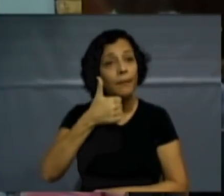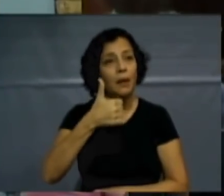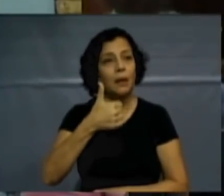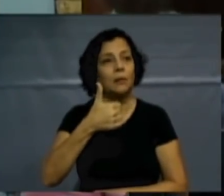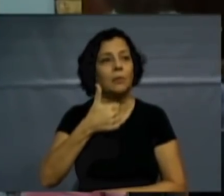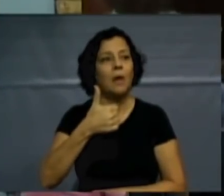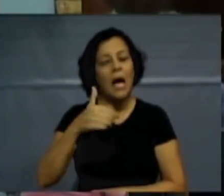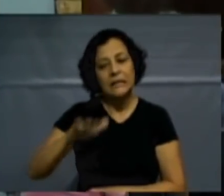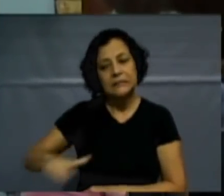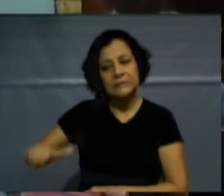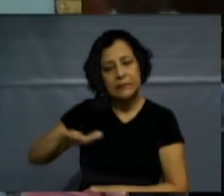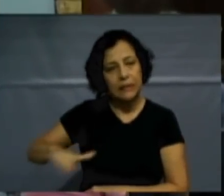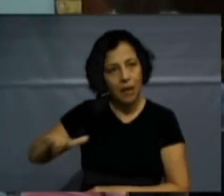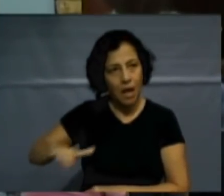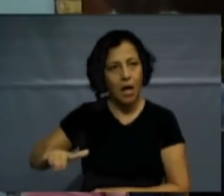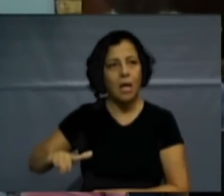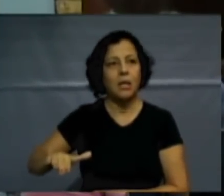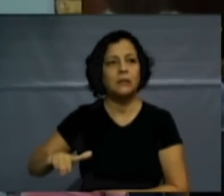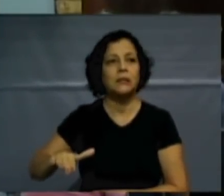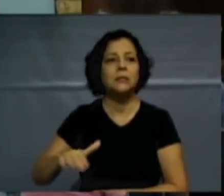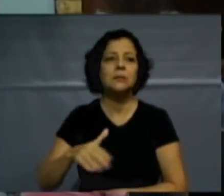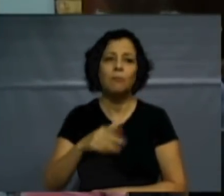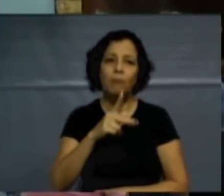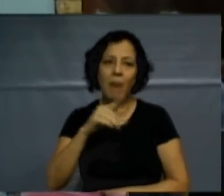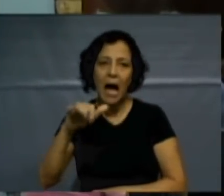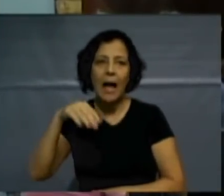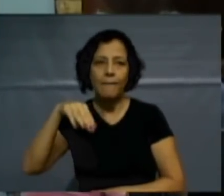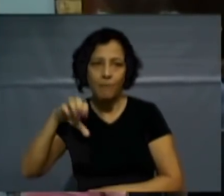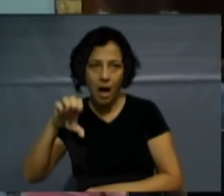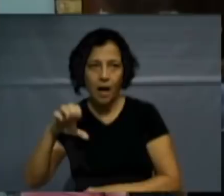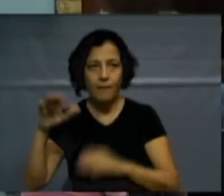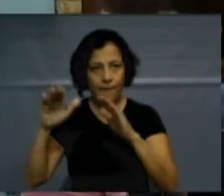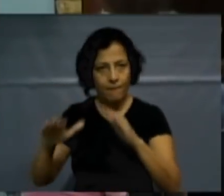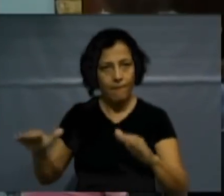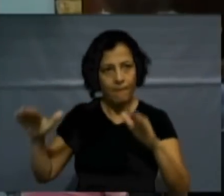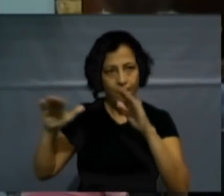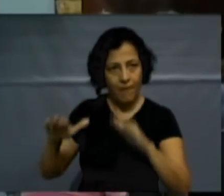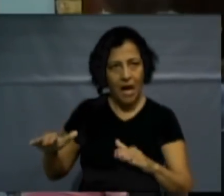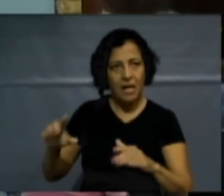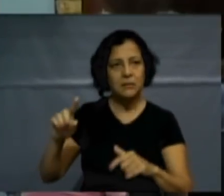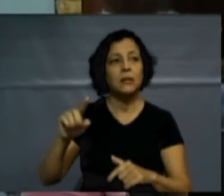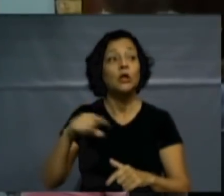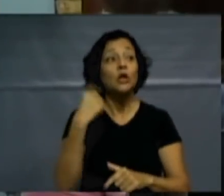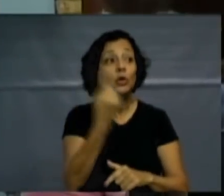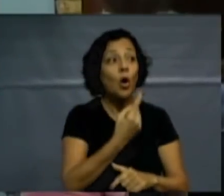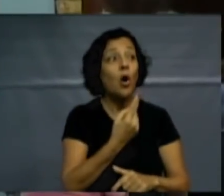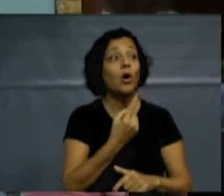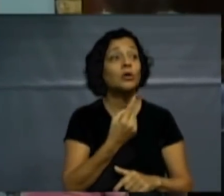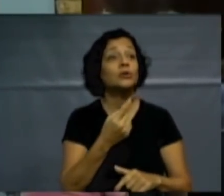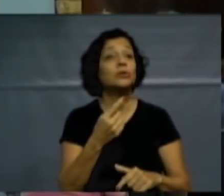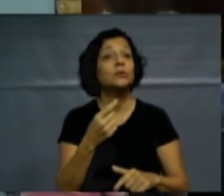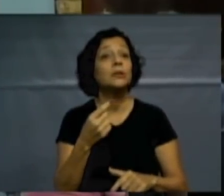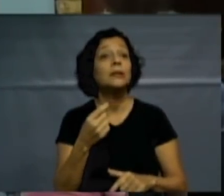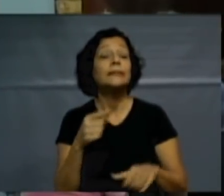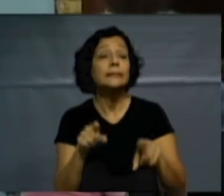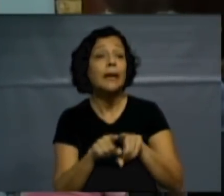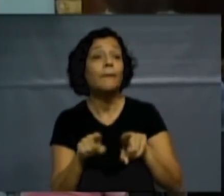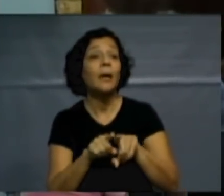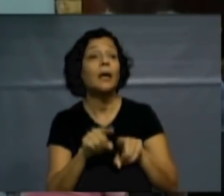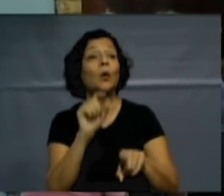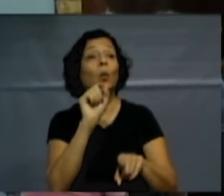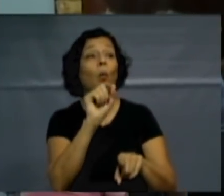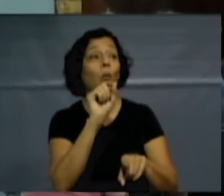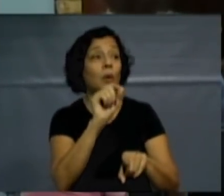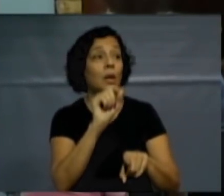as crianças e os seus responsáveis e a gente procurar, por favor, quem for ajudar aí